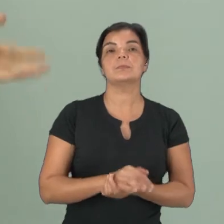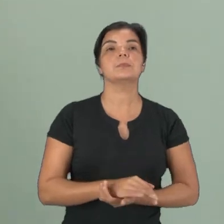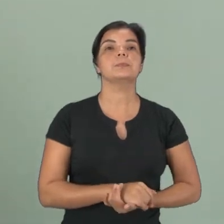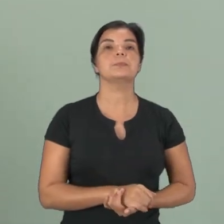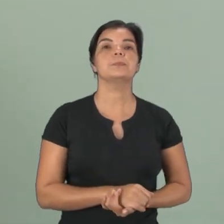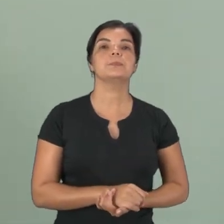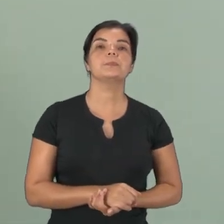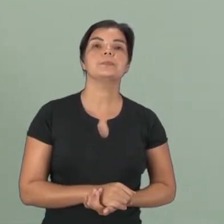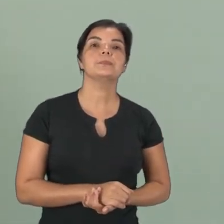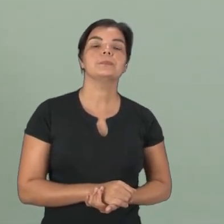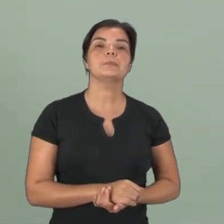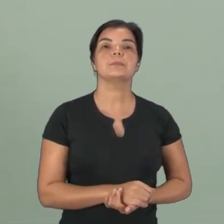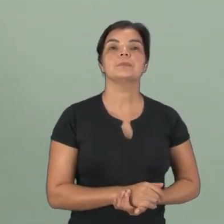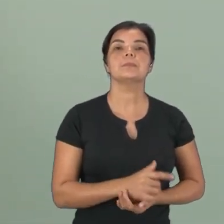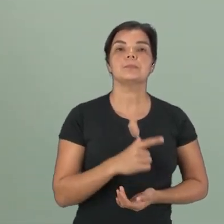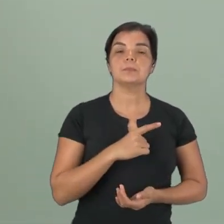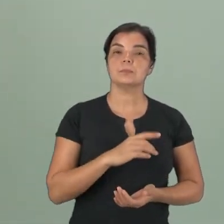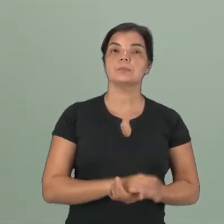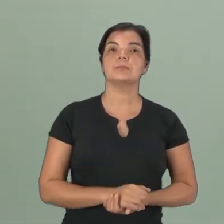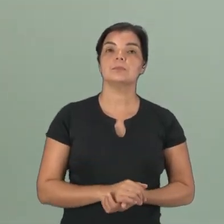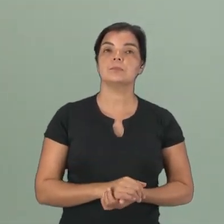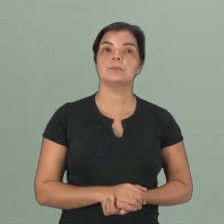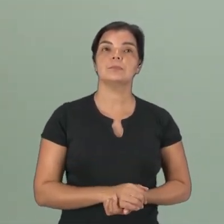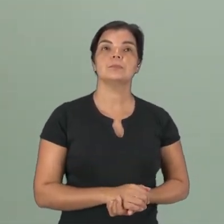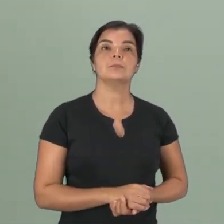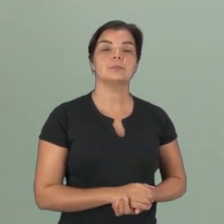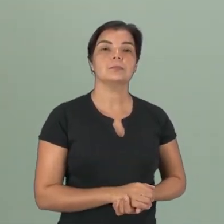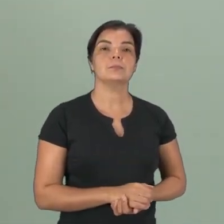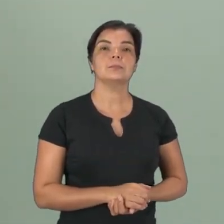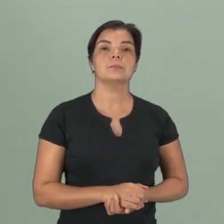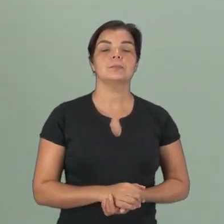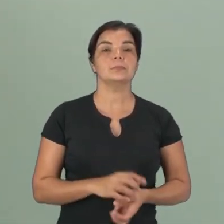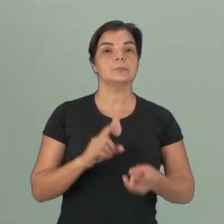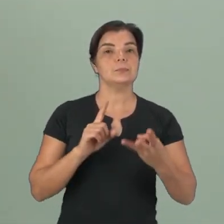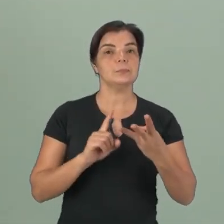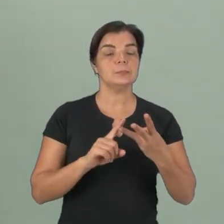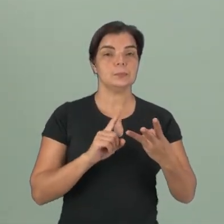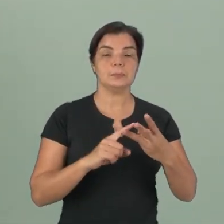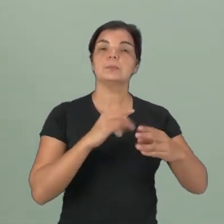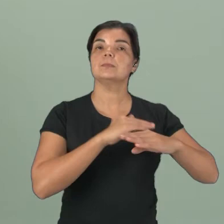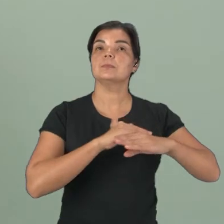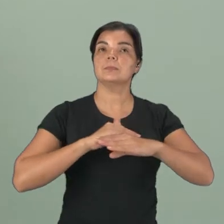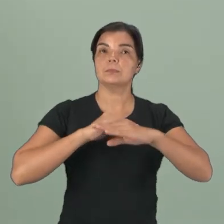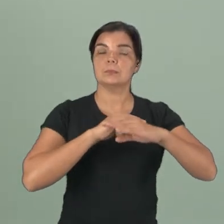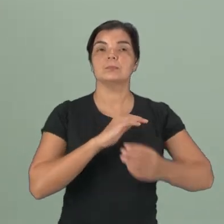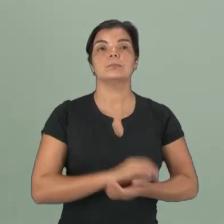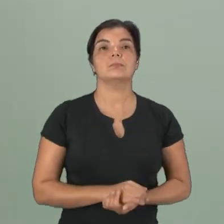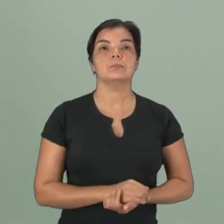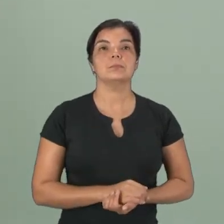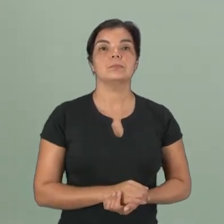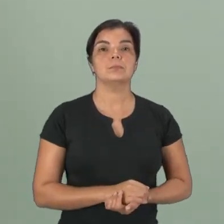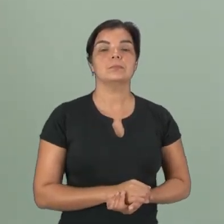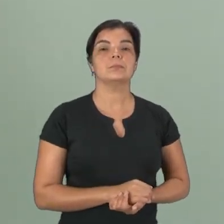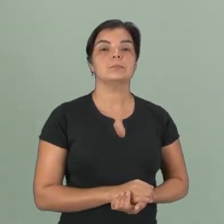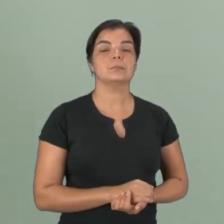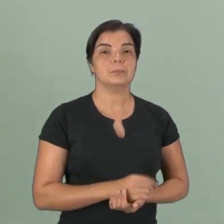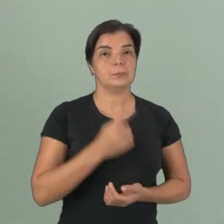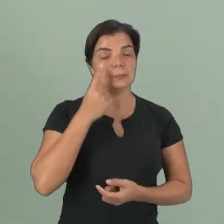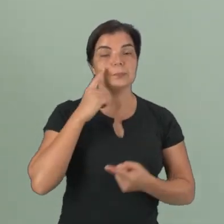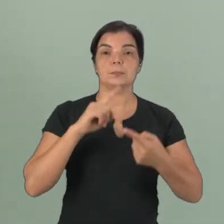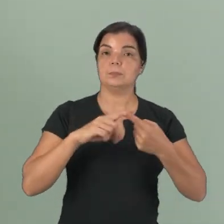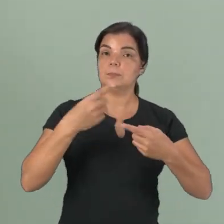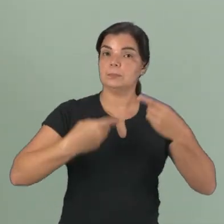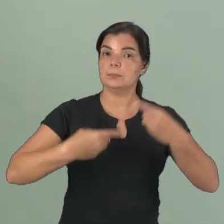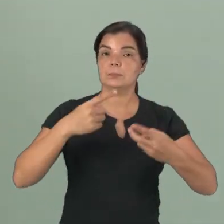pessoas, certo? Então, esse foi o nosso segundo princípio liberal, que é o princípio de igualdade. O terceiro, na verdade, a gente viu